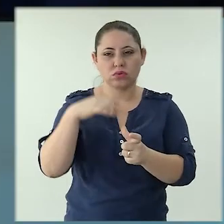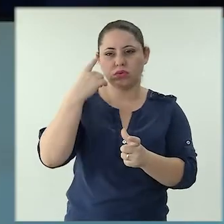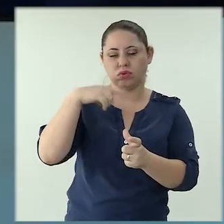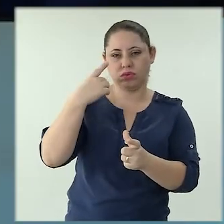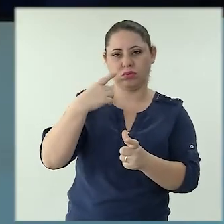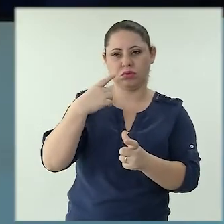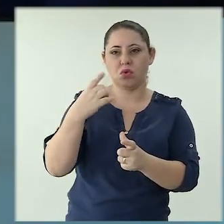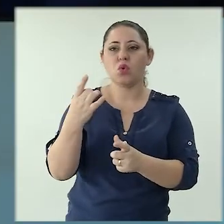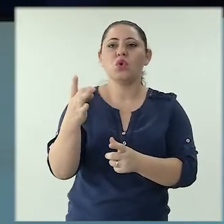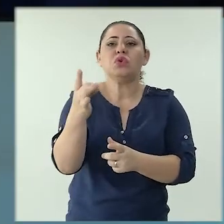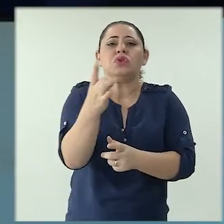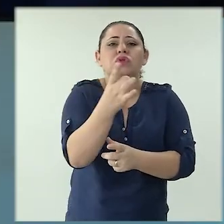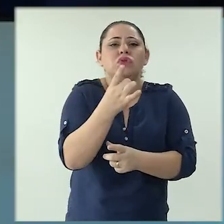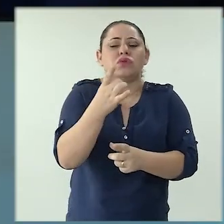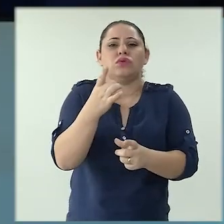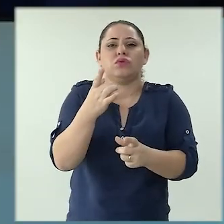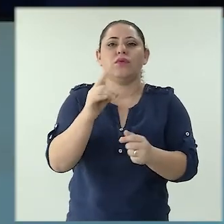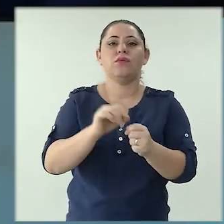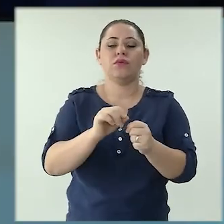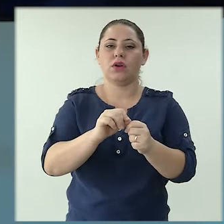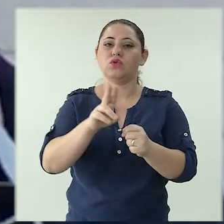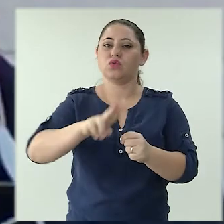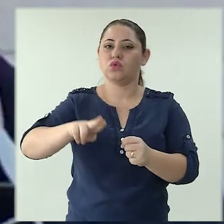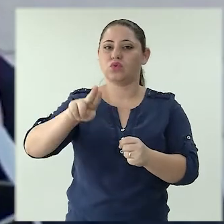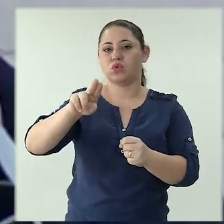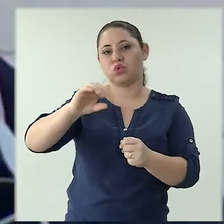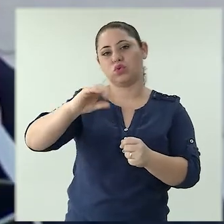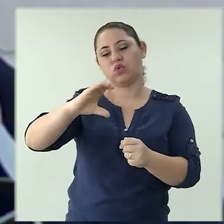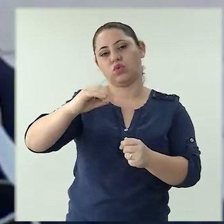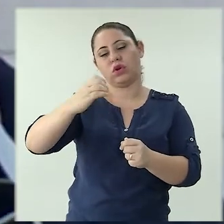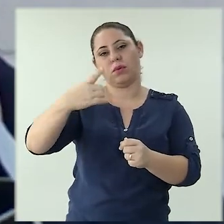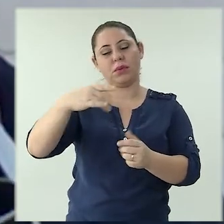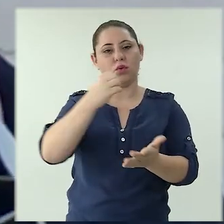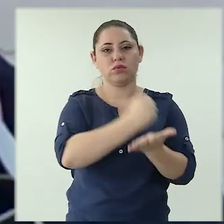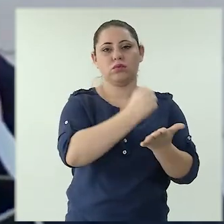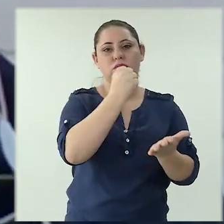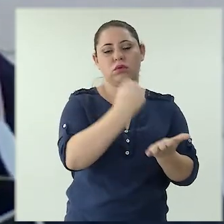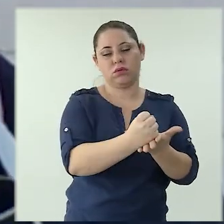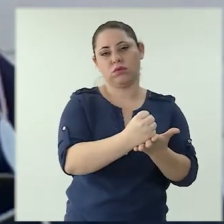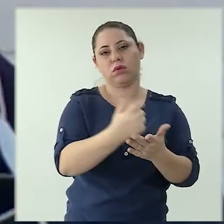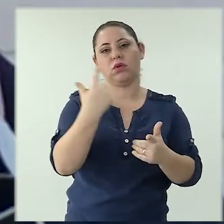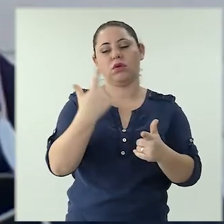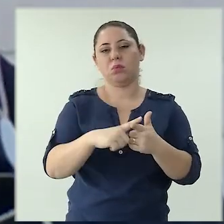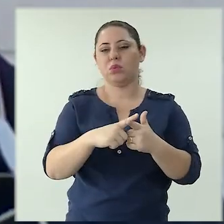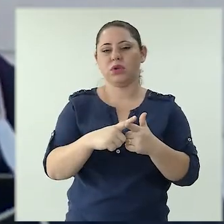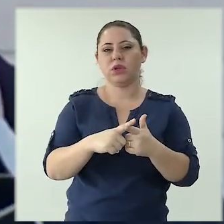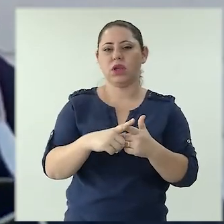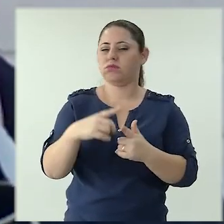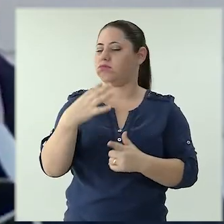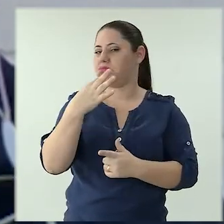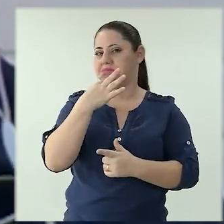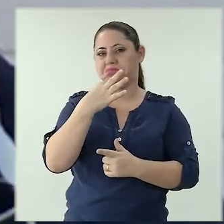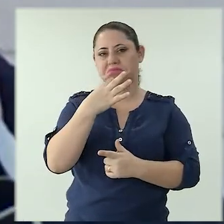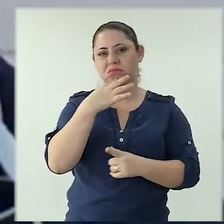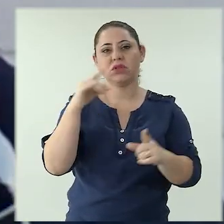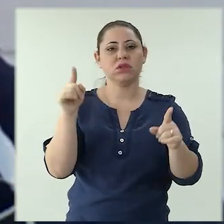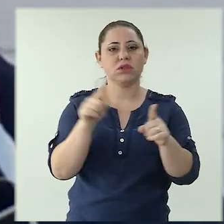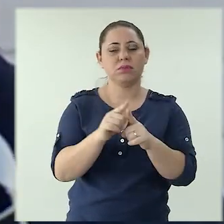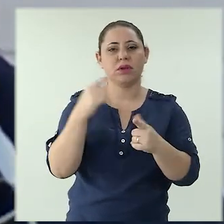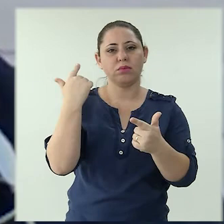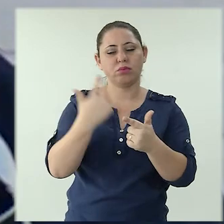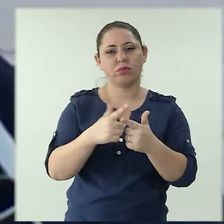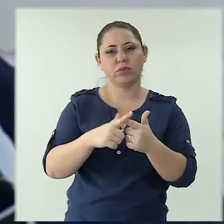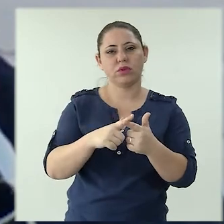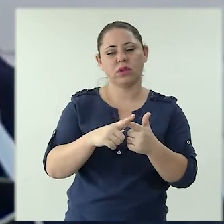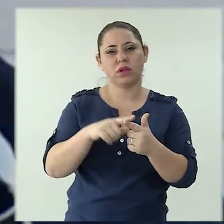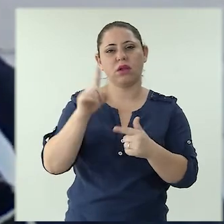advogados fazem essa tramitação de uso capião extrajudicial, porque a princípio desconhece e porque